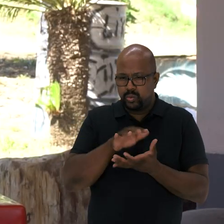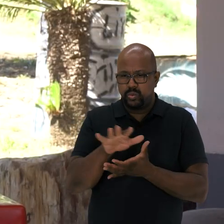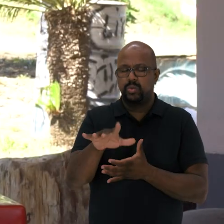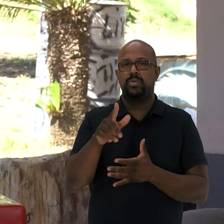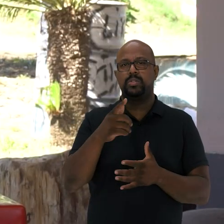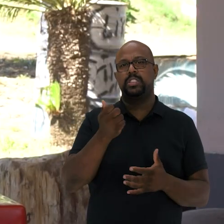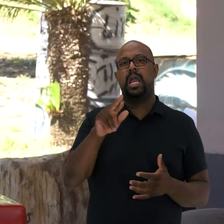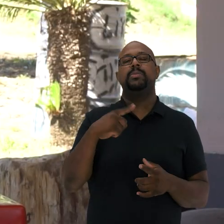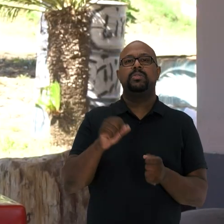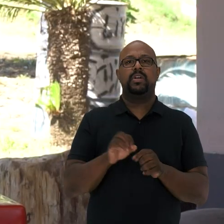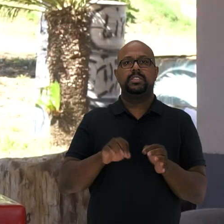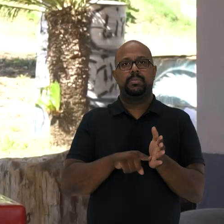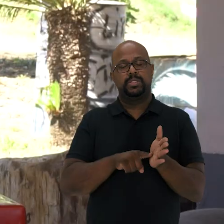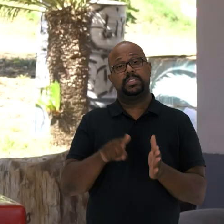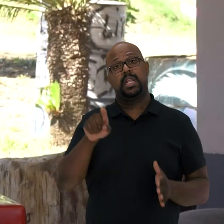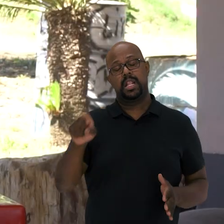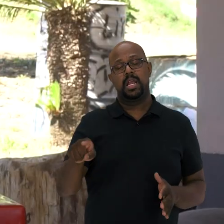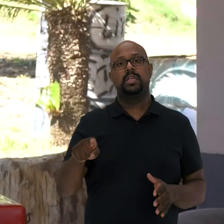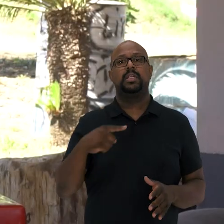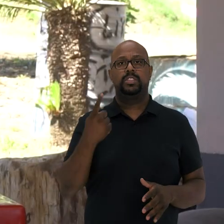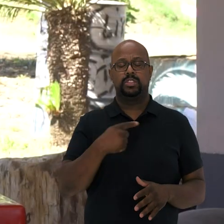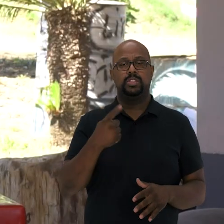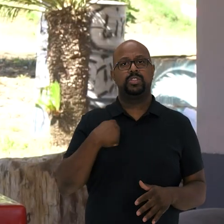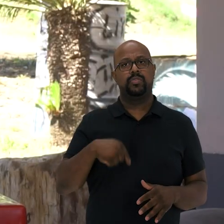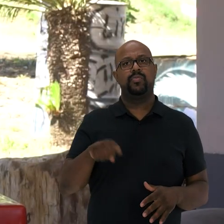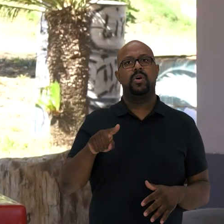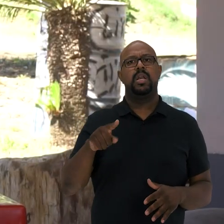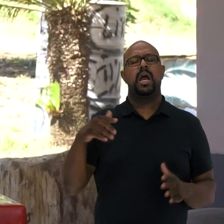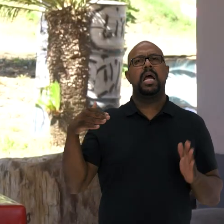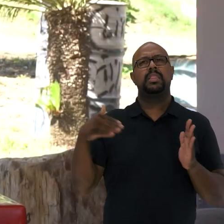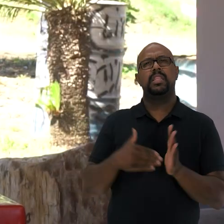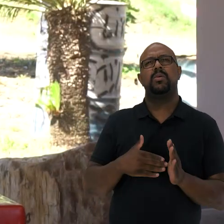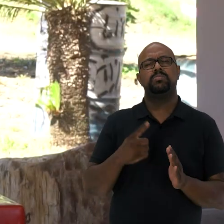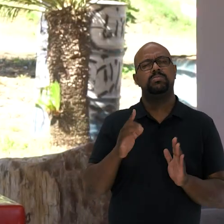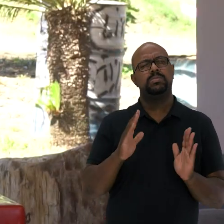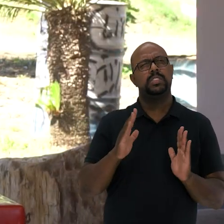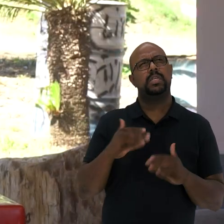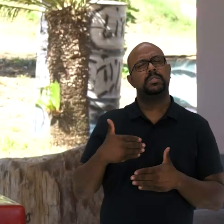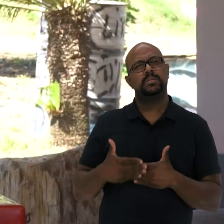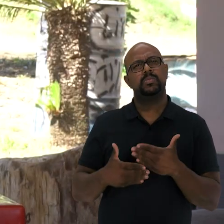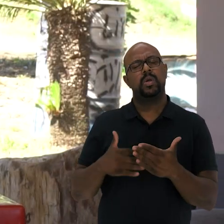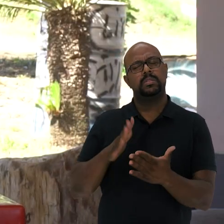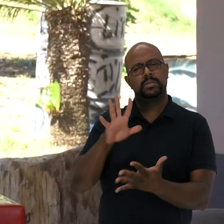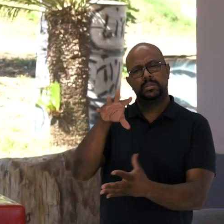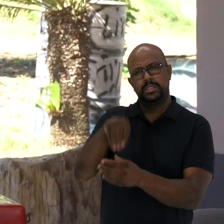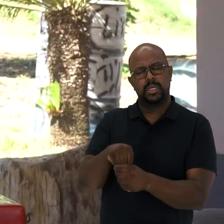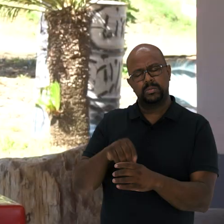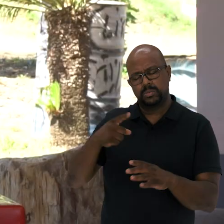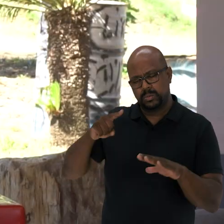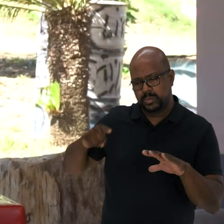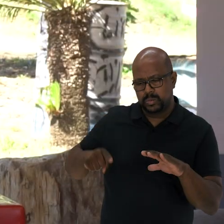para poder colocar lá para a gente fazer as pesquisas lá, que a gente foi até um certo ponto para